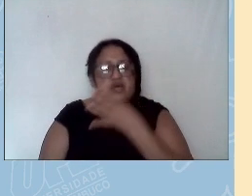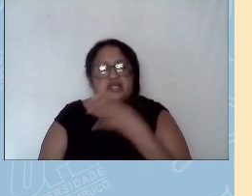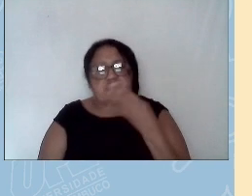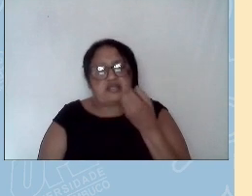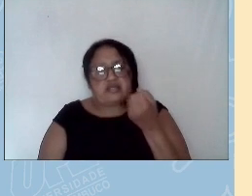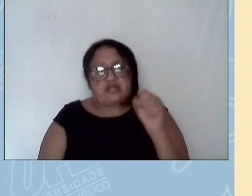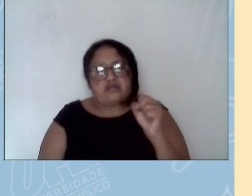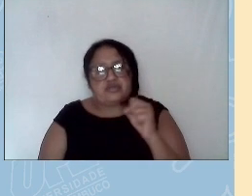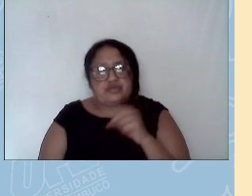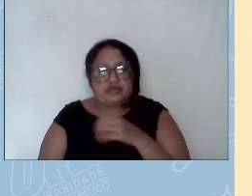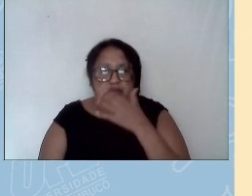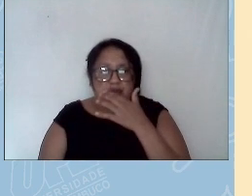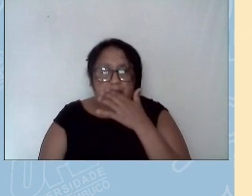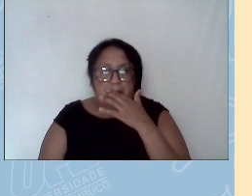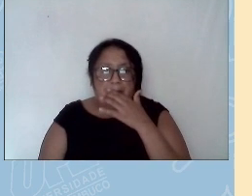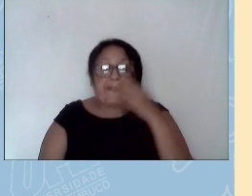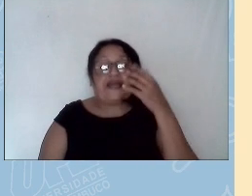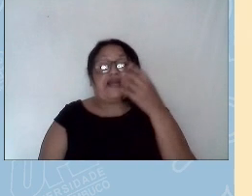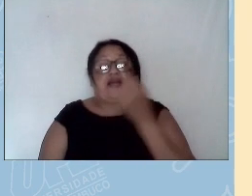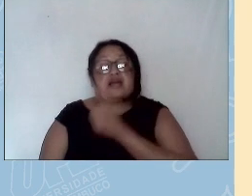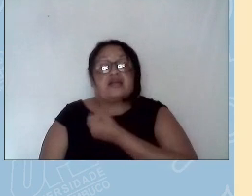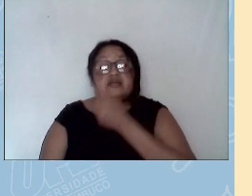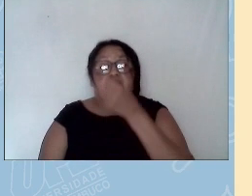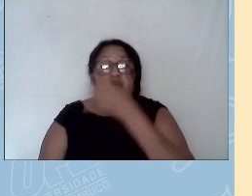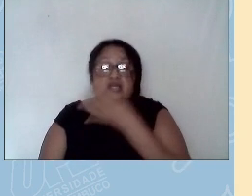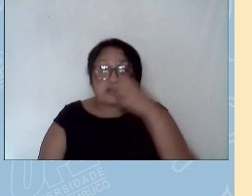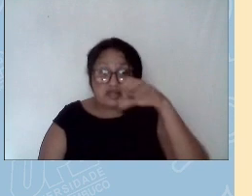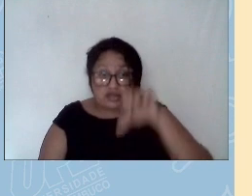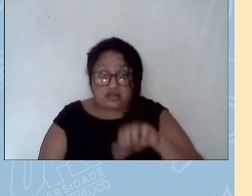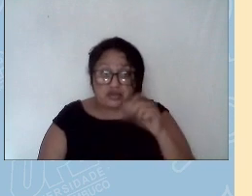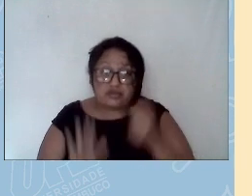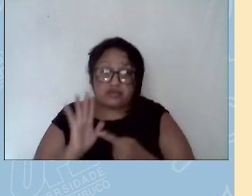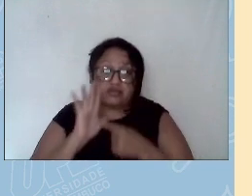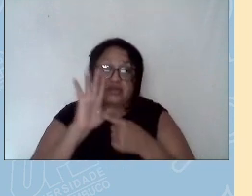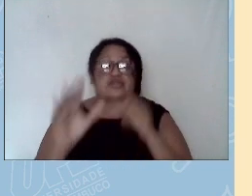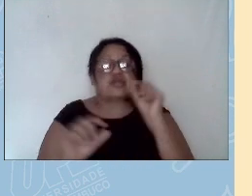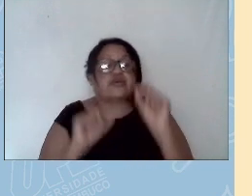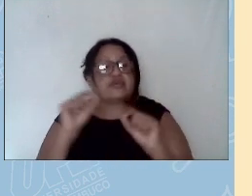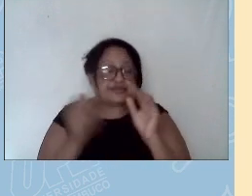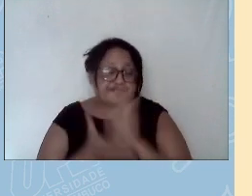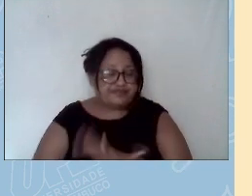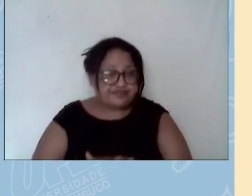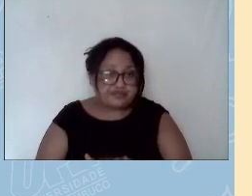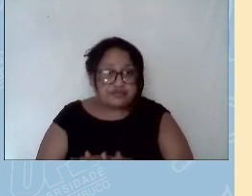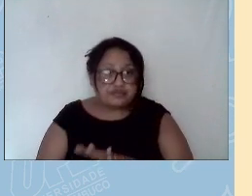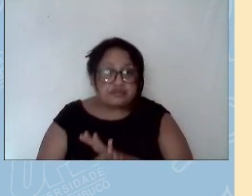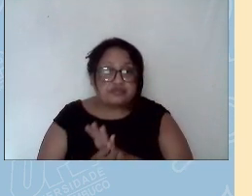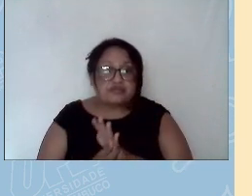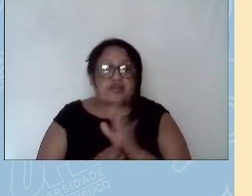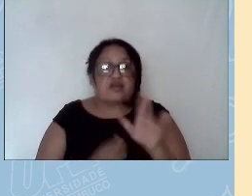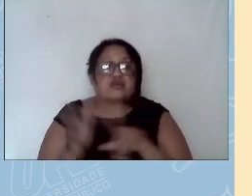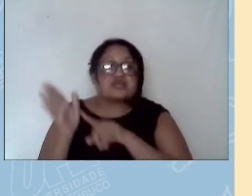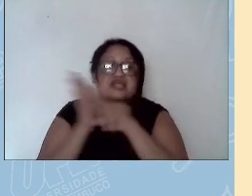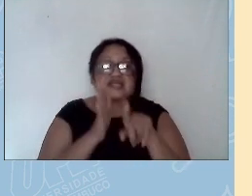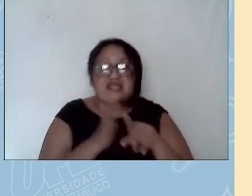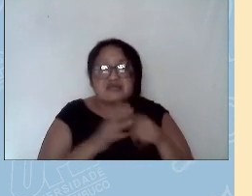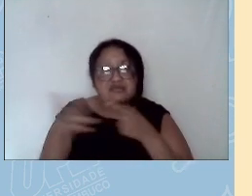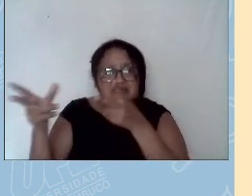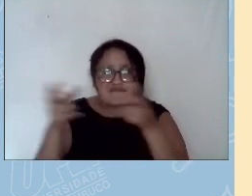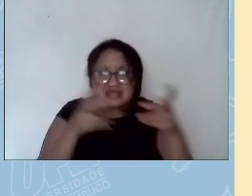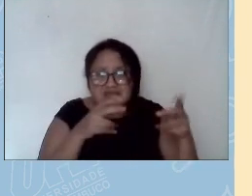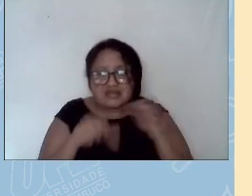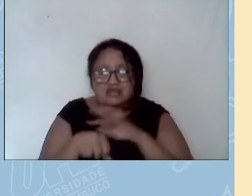a questão 49 apresentava o seguinte enunciado os exames para detectar uma